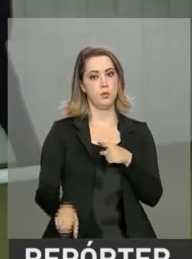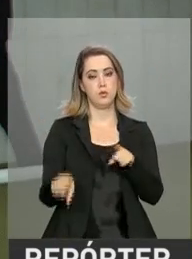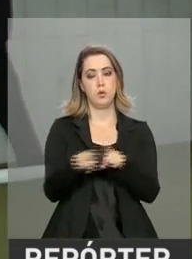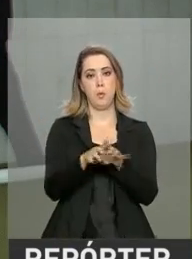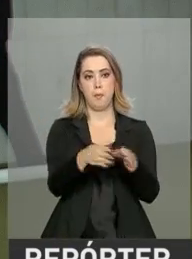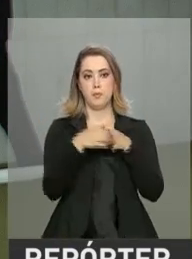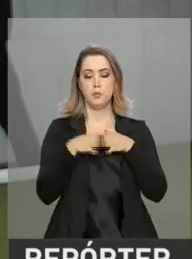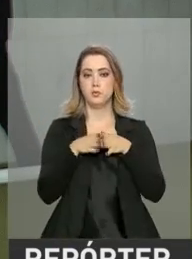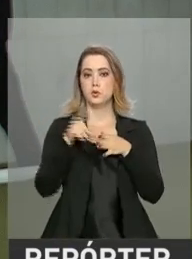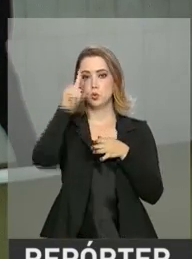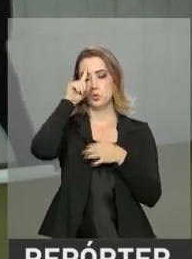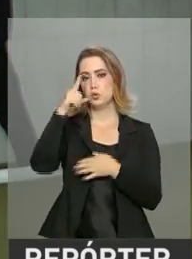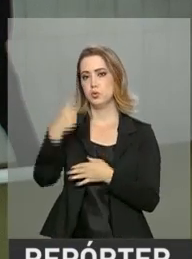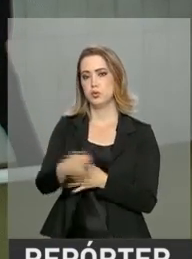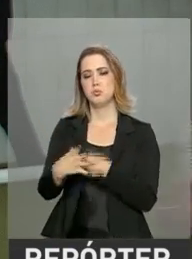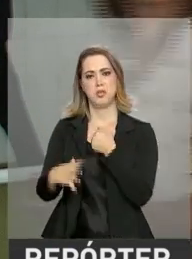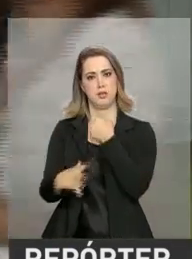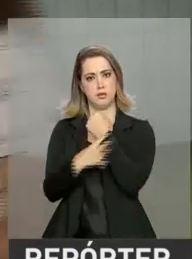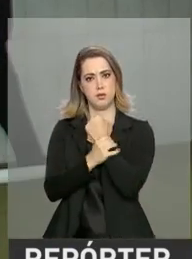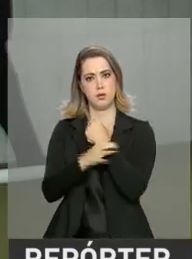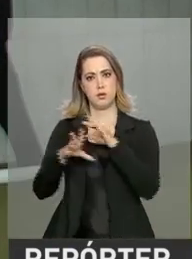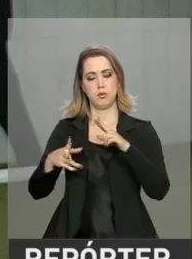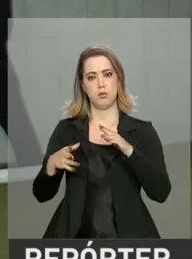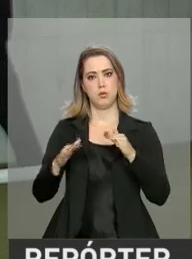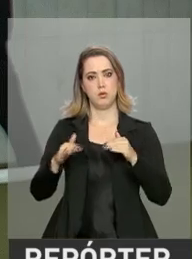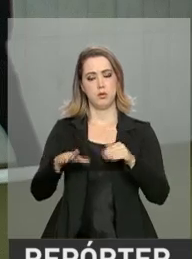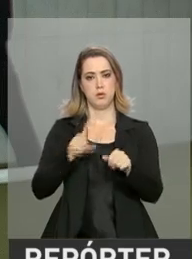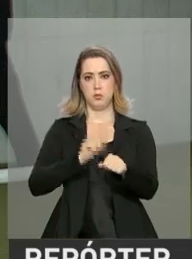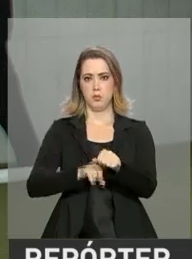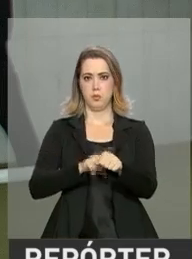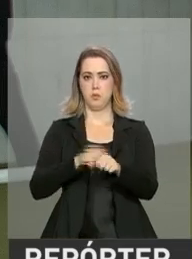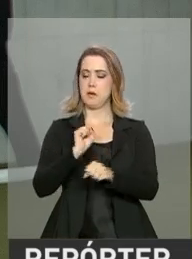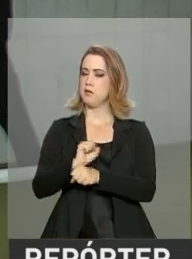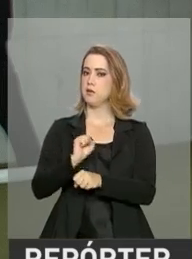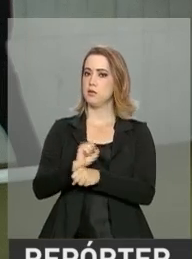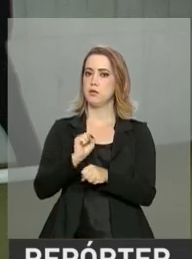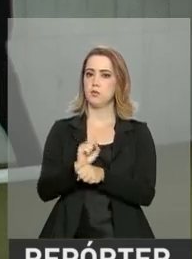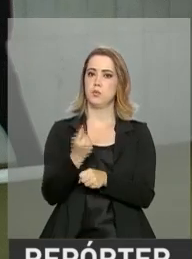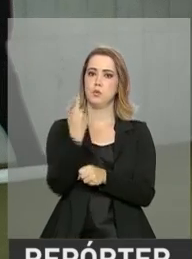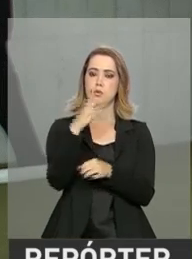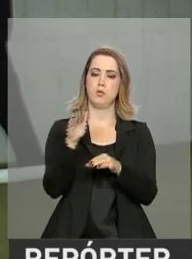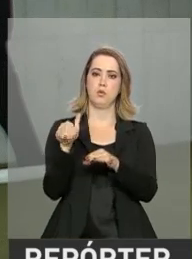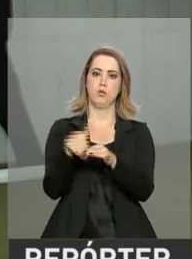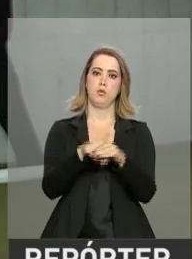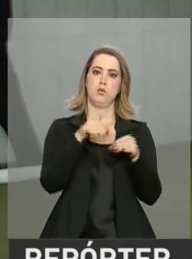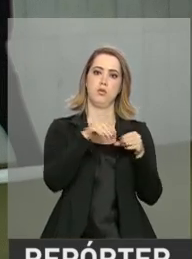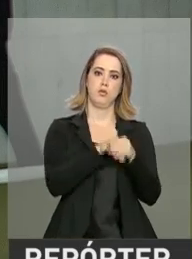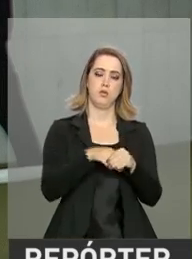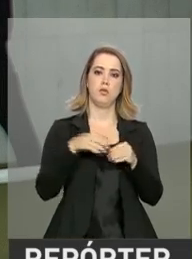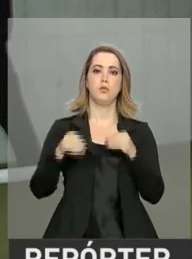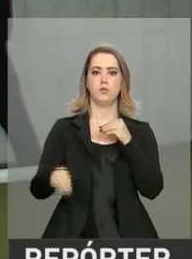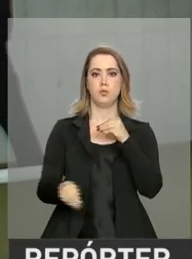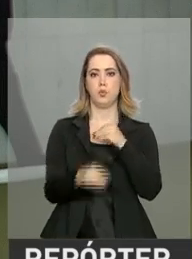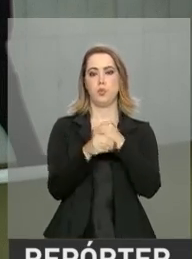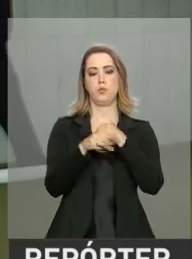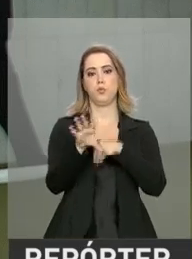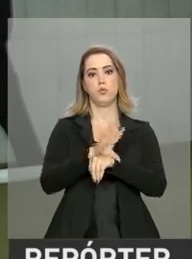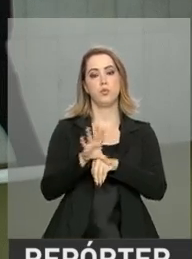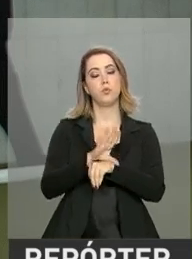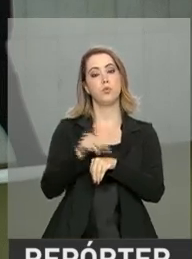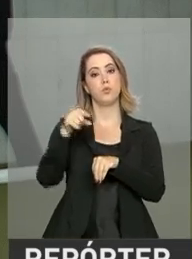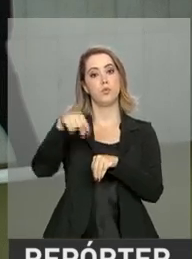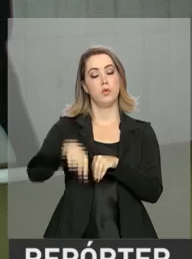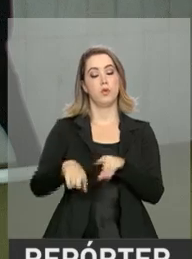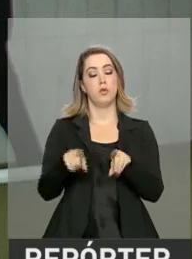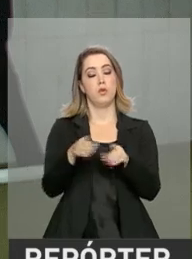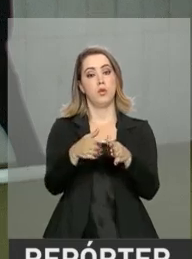de segurança para suspender a votação em primeiro turno da PEC nesta segunda-feira aqui na Câmara dos Deputados.